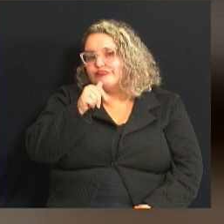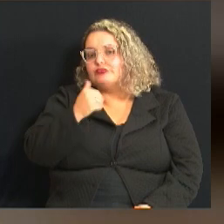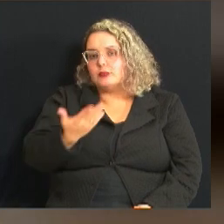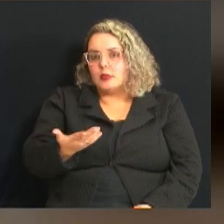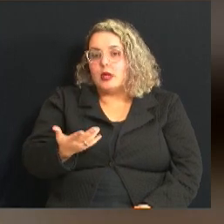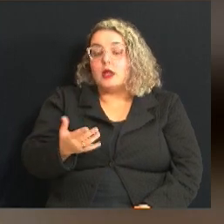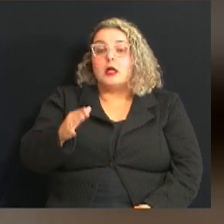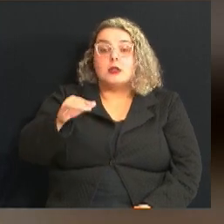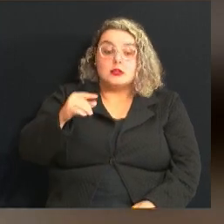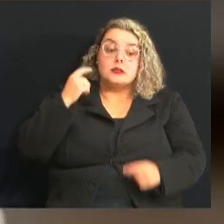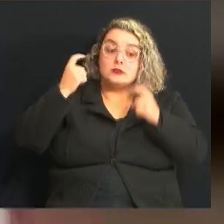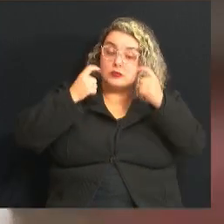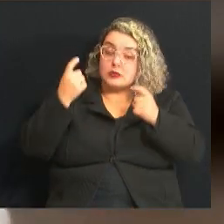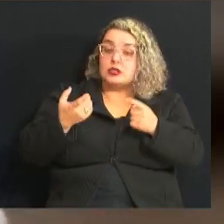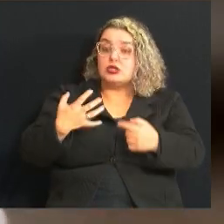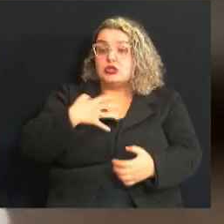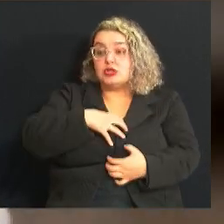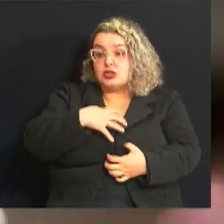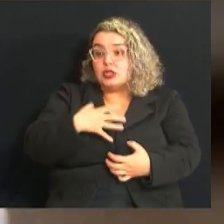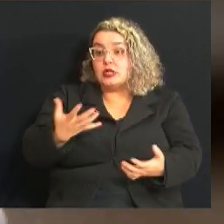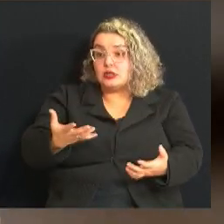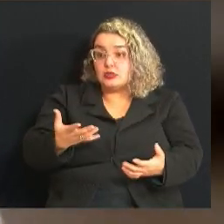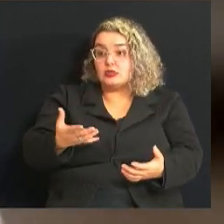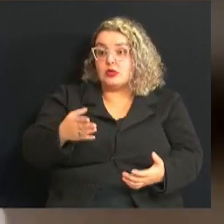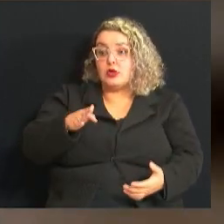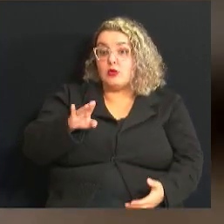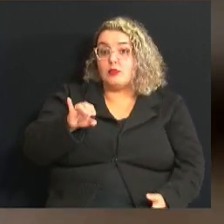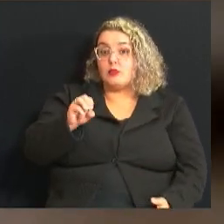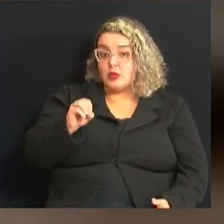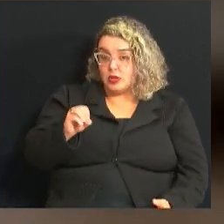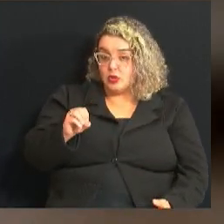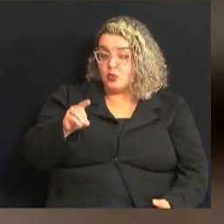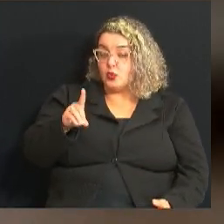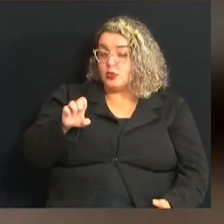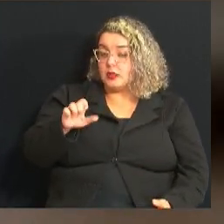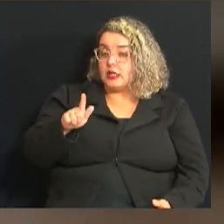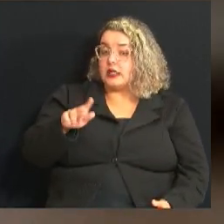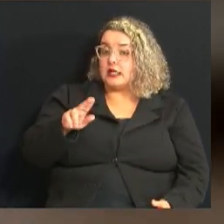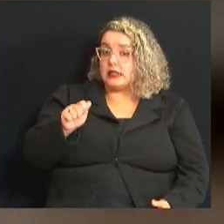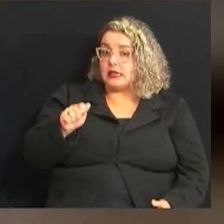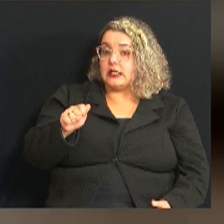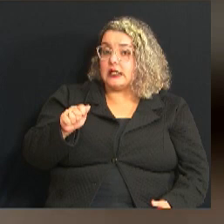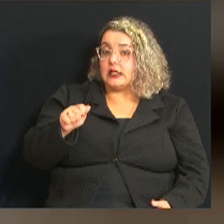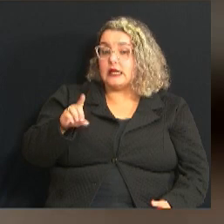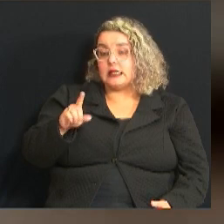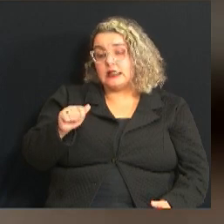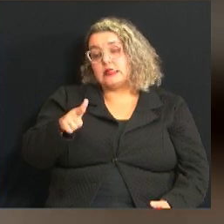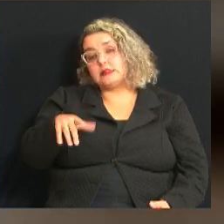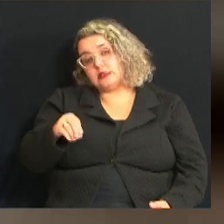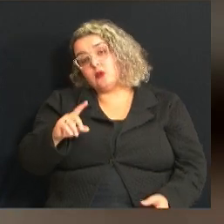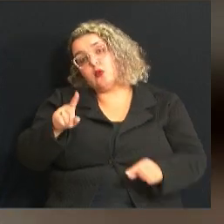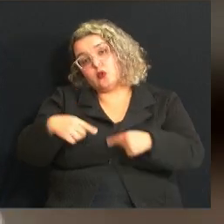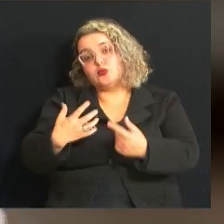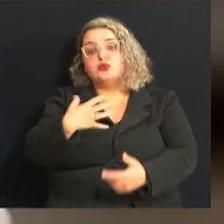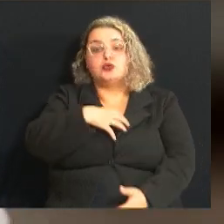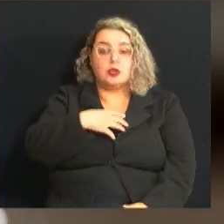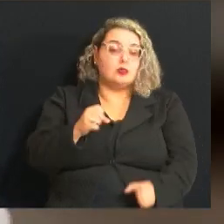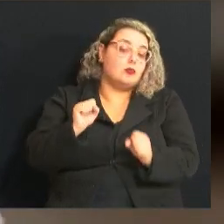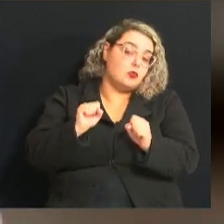formas de efetuar uma biodegradação, já que outras formas de degradação elas podem